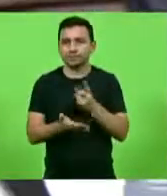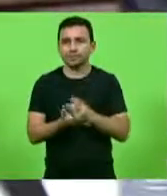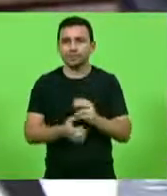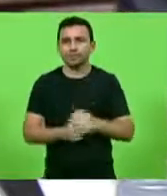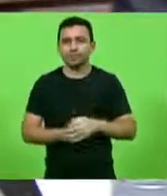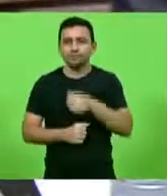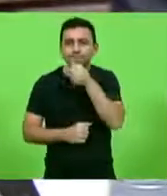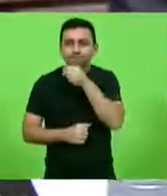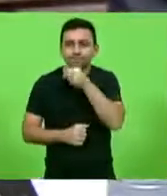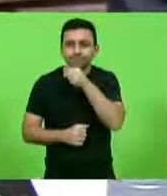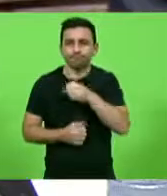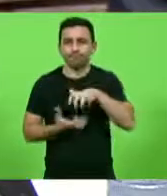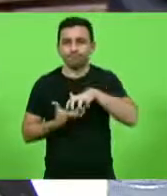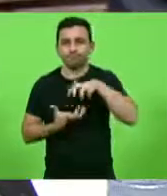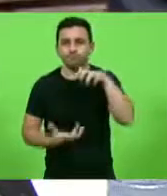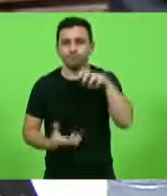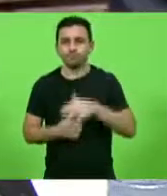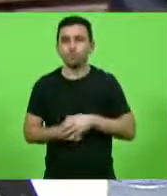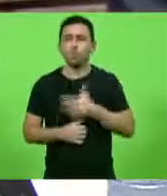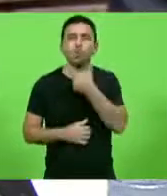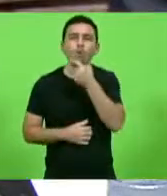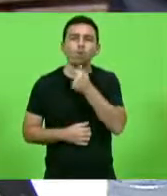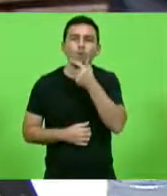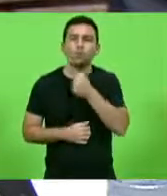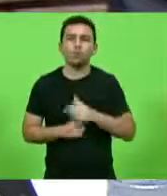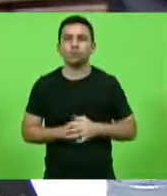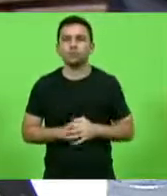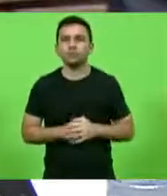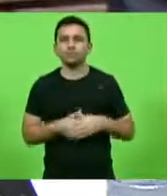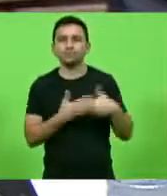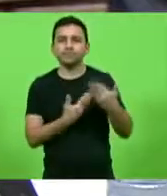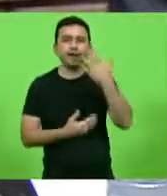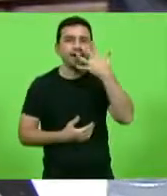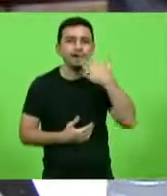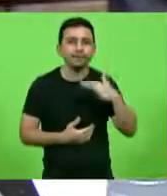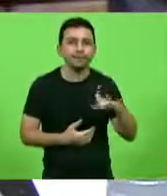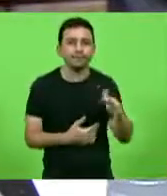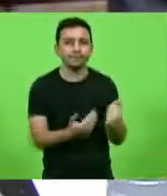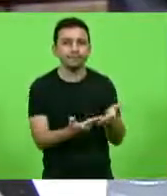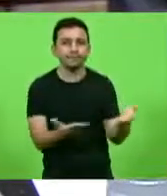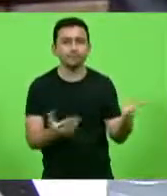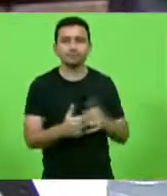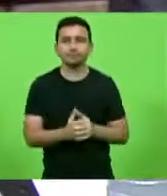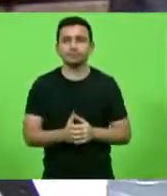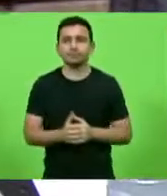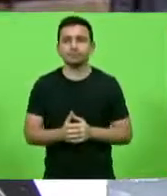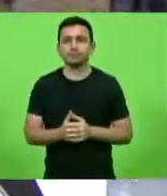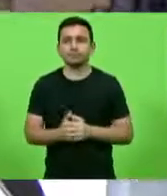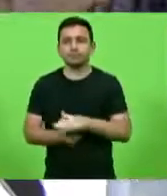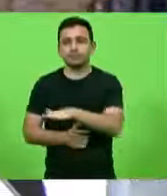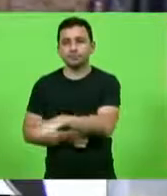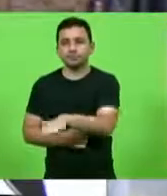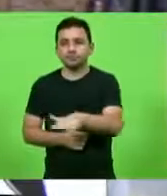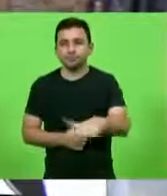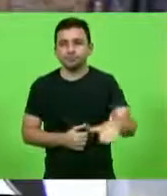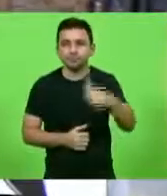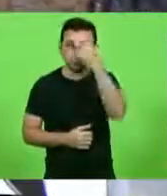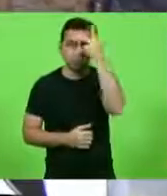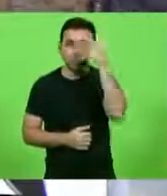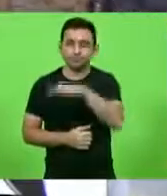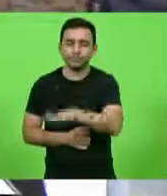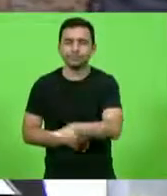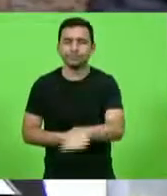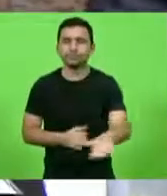os idosos. E os homens. E as crianças. E os anãos? Tem que ter os anãos